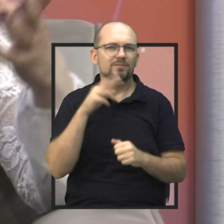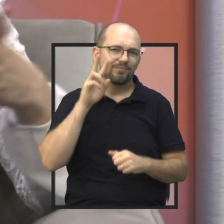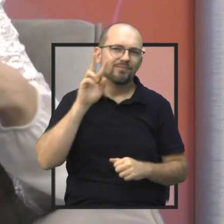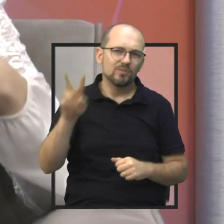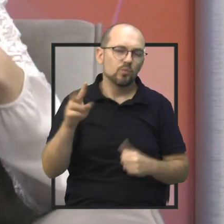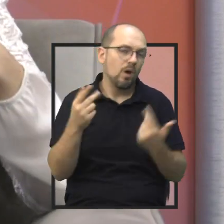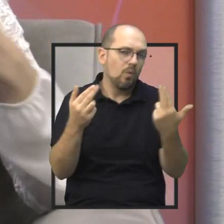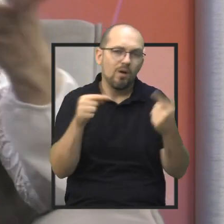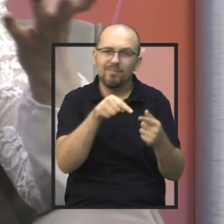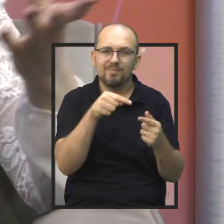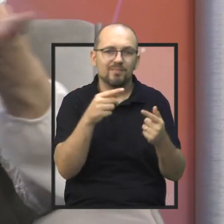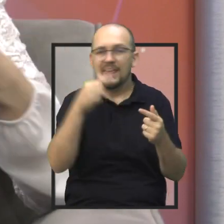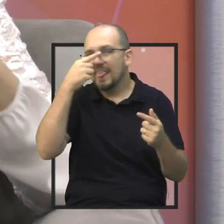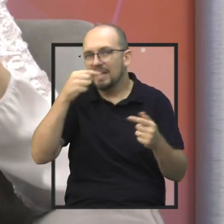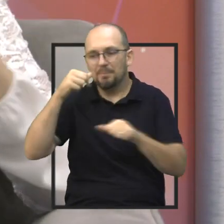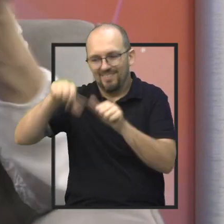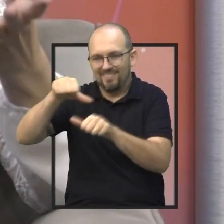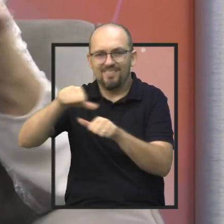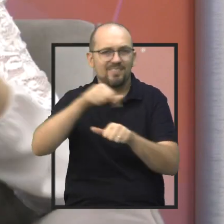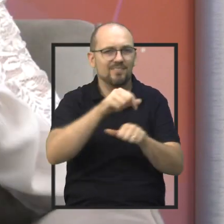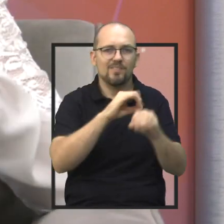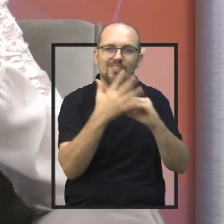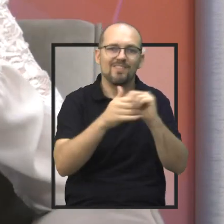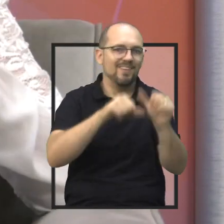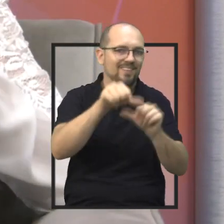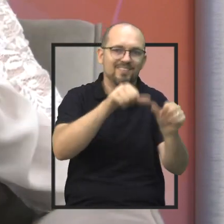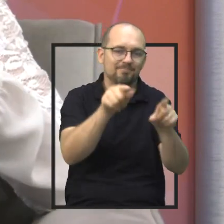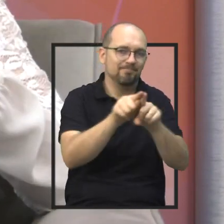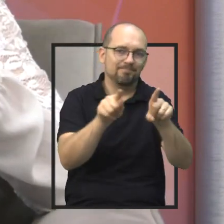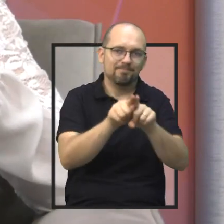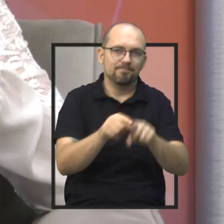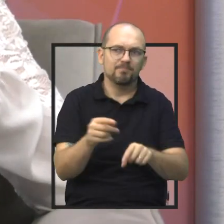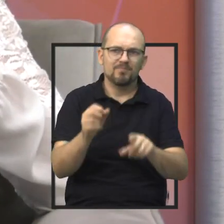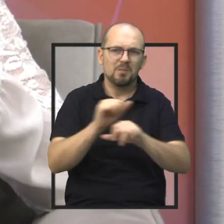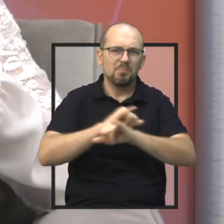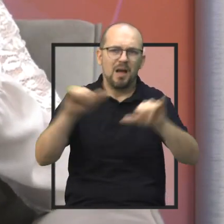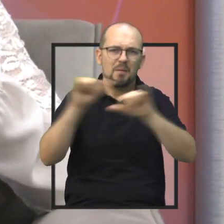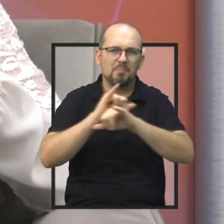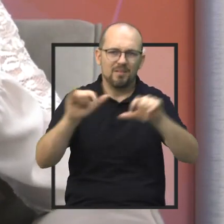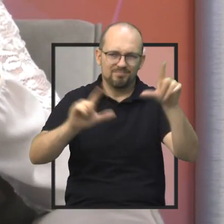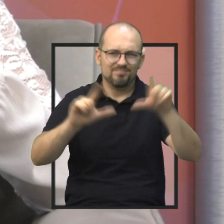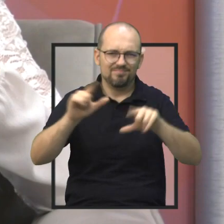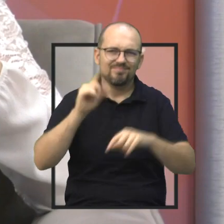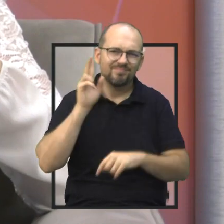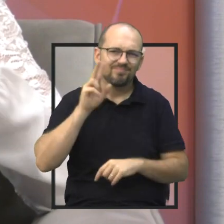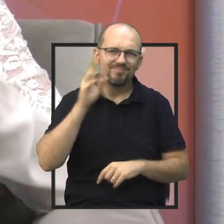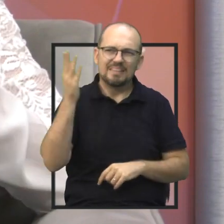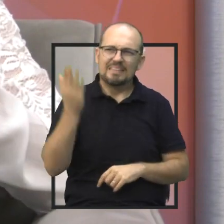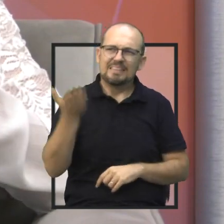todo mundo, né, estava na mídia, então a gente teve contato.